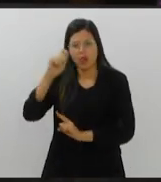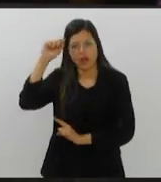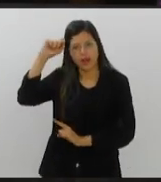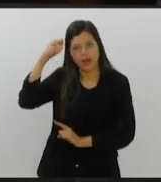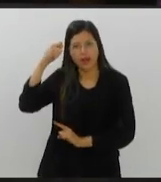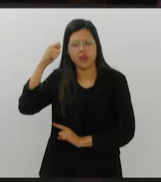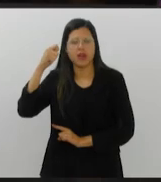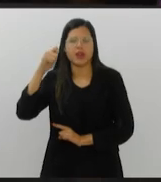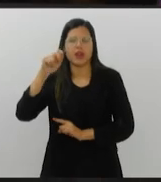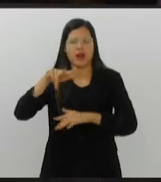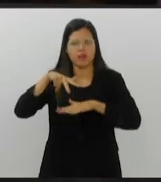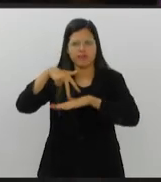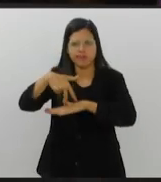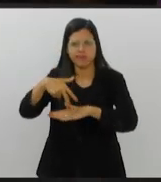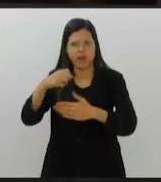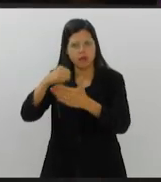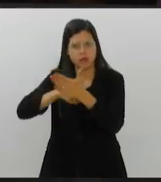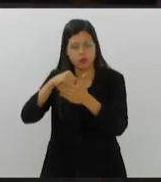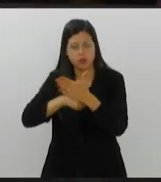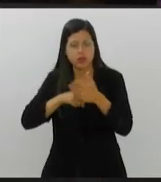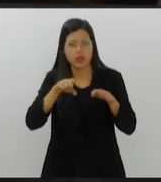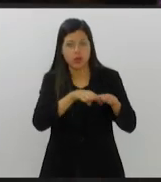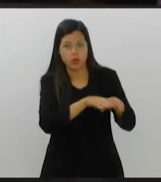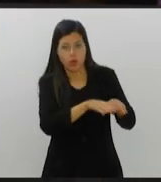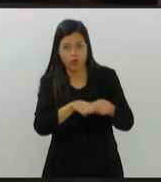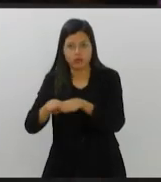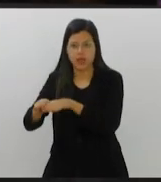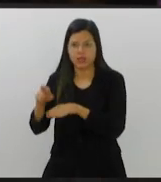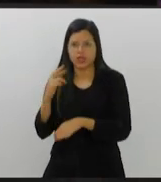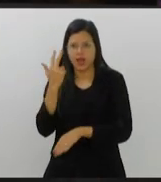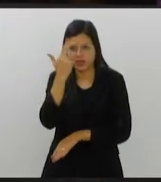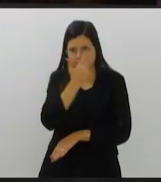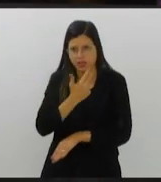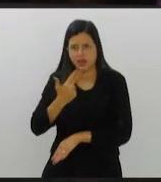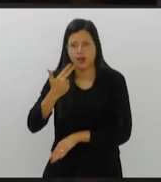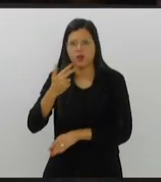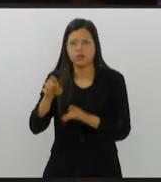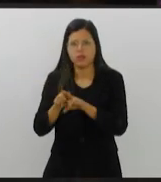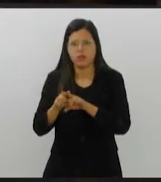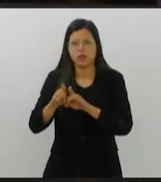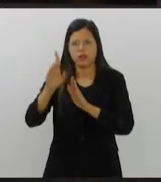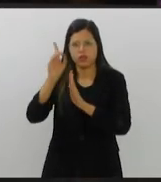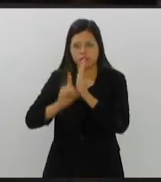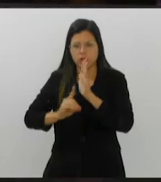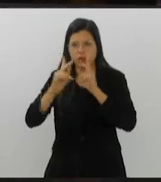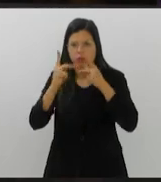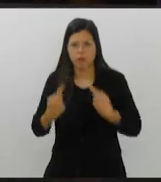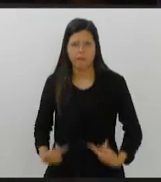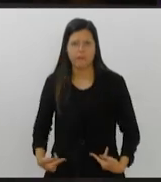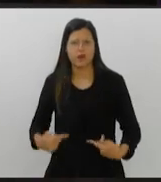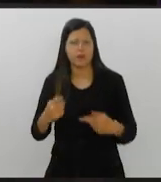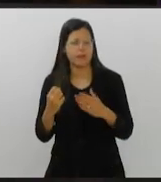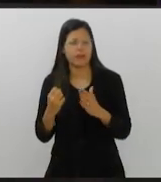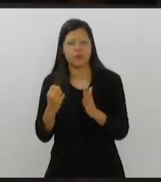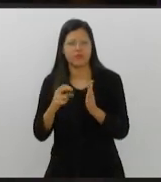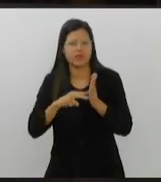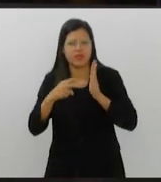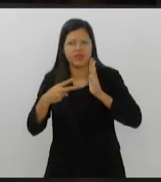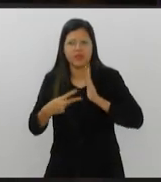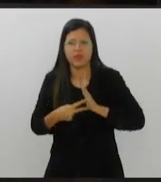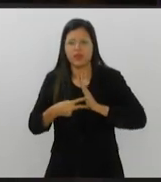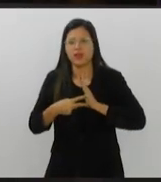na luta pela igualdade racial e pelos direitos humanos, simbolizando resistência, liderança